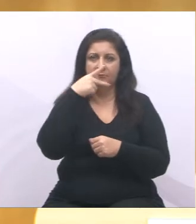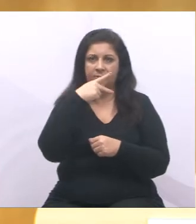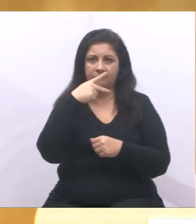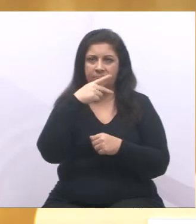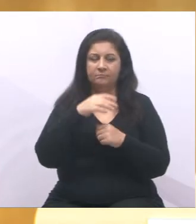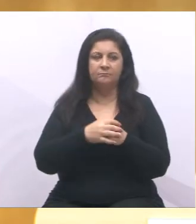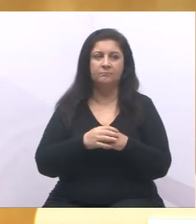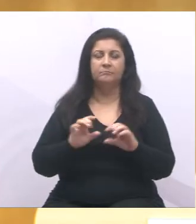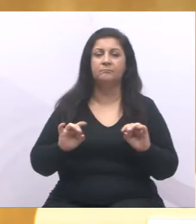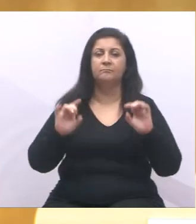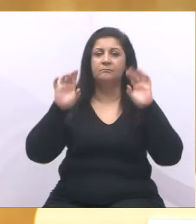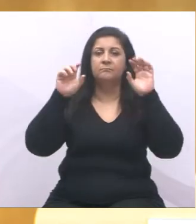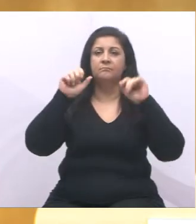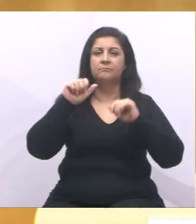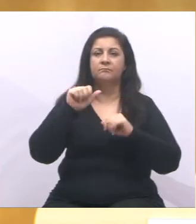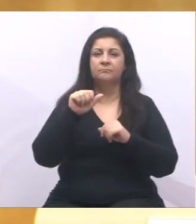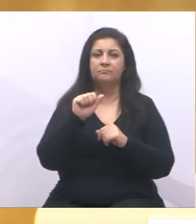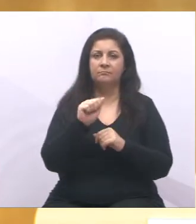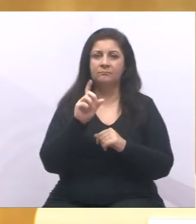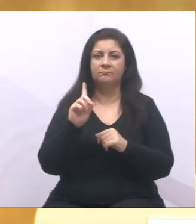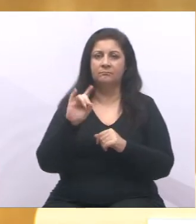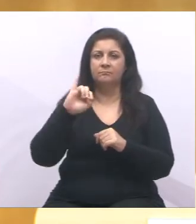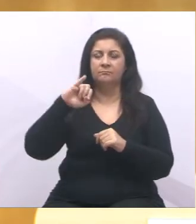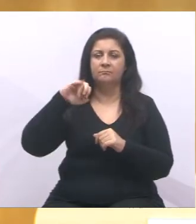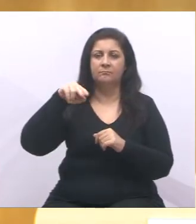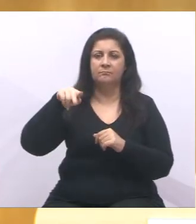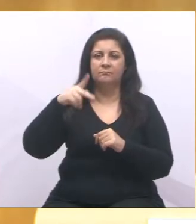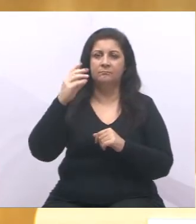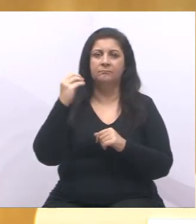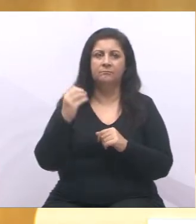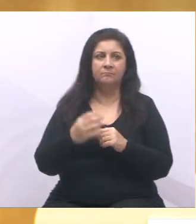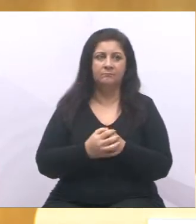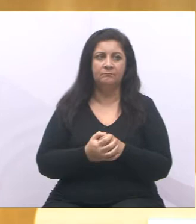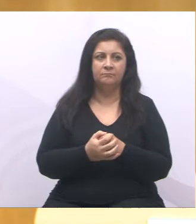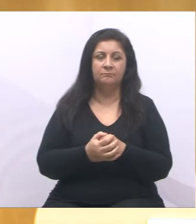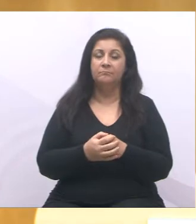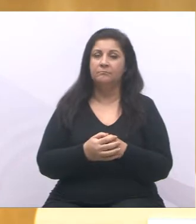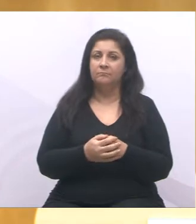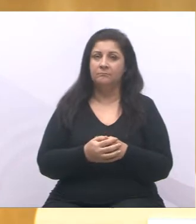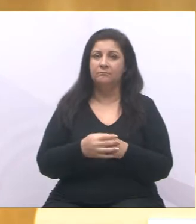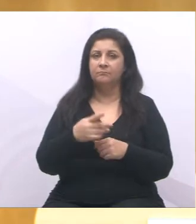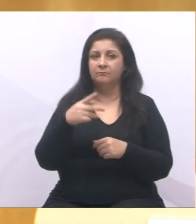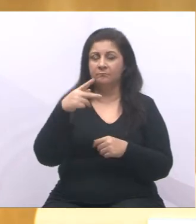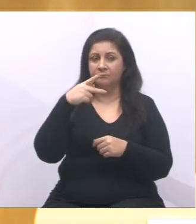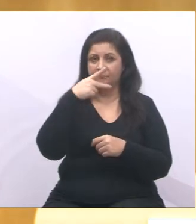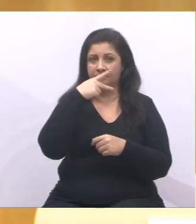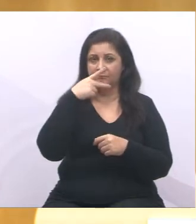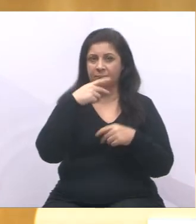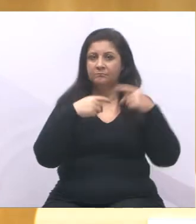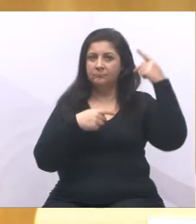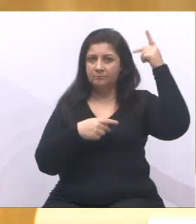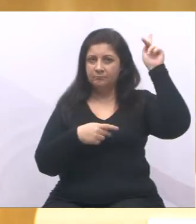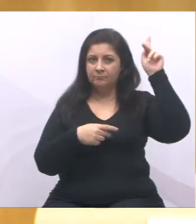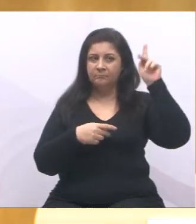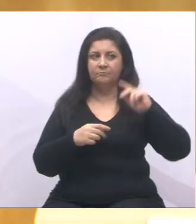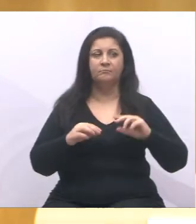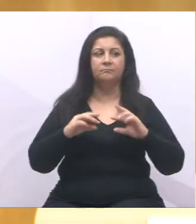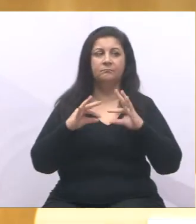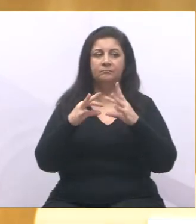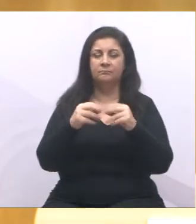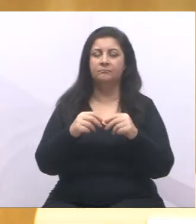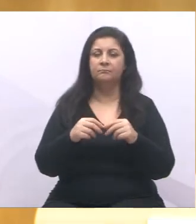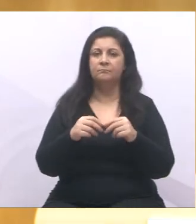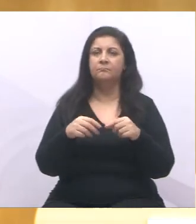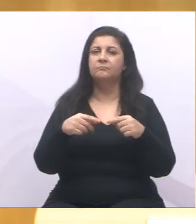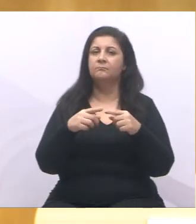da Silva Rossi, que preside o meu partido, na pessoa de quem cumprimento todos aqueles que estiveram à frente da